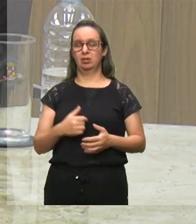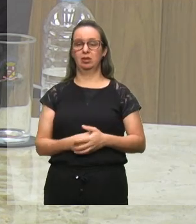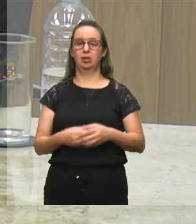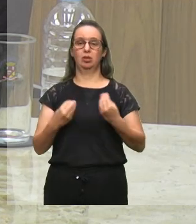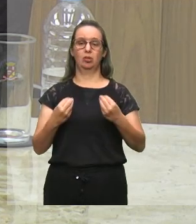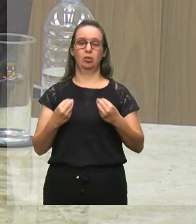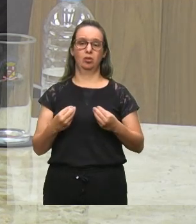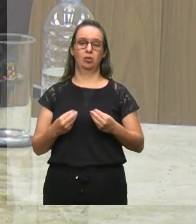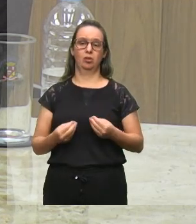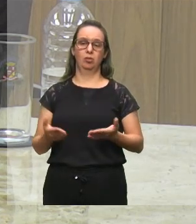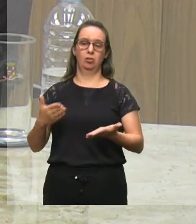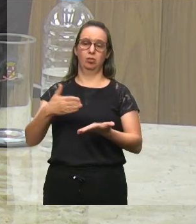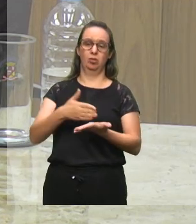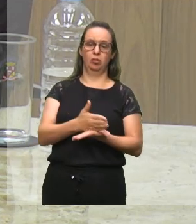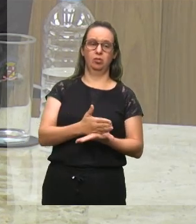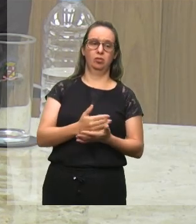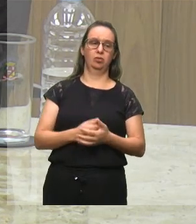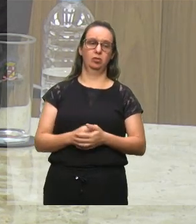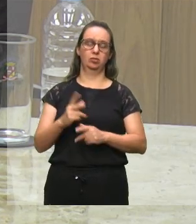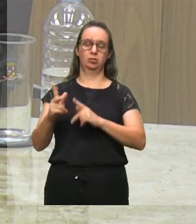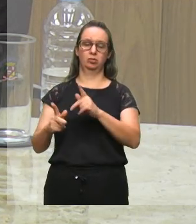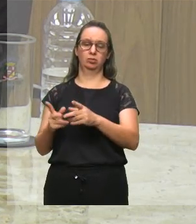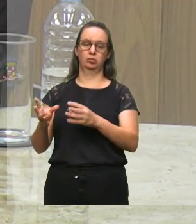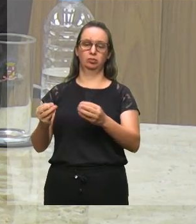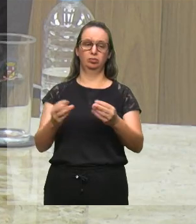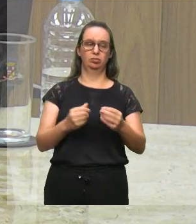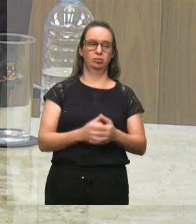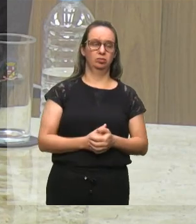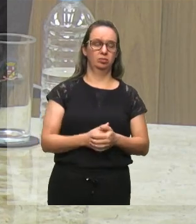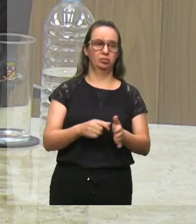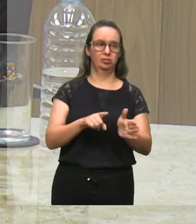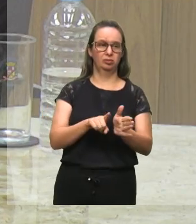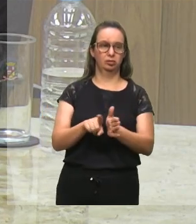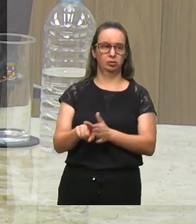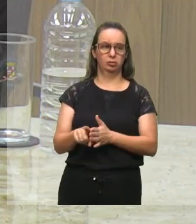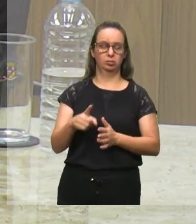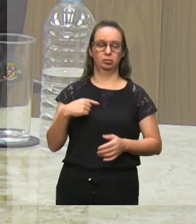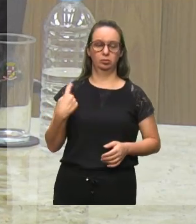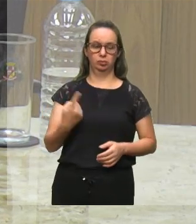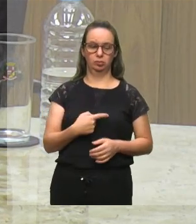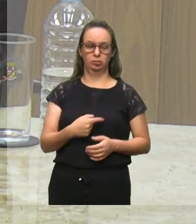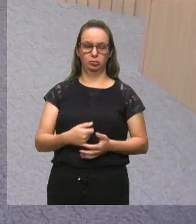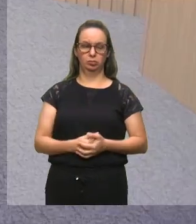aí para essa população. Então, esse questionamento que passa para nós.